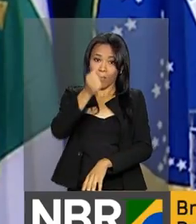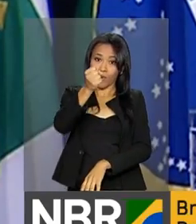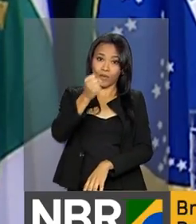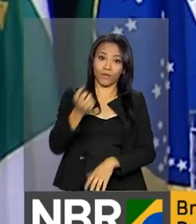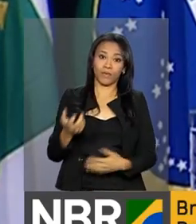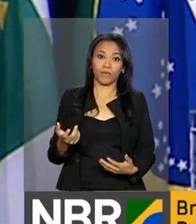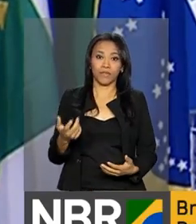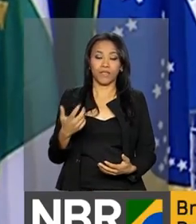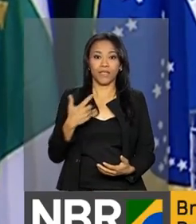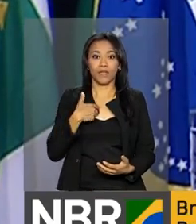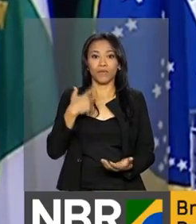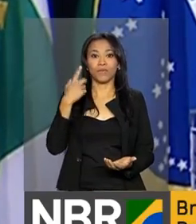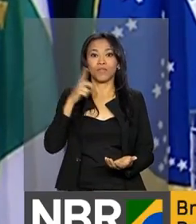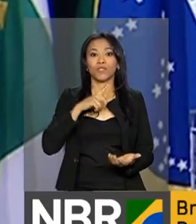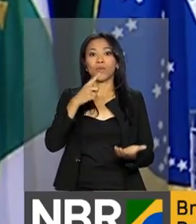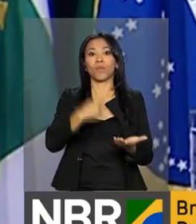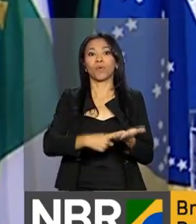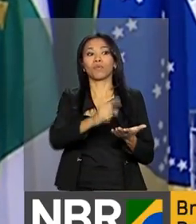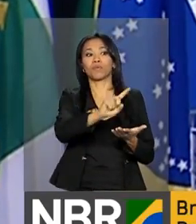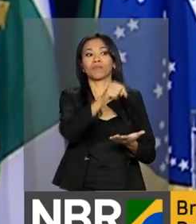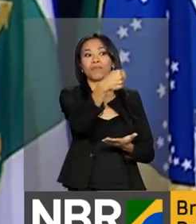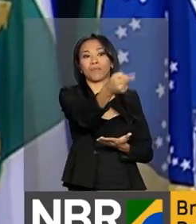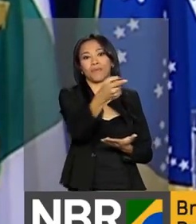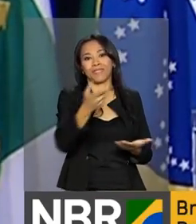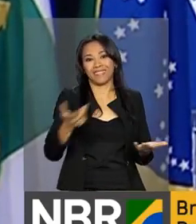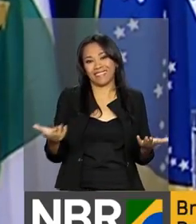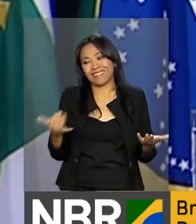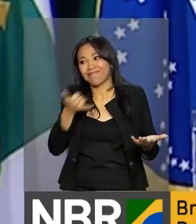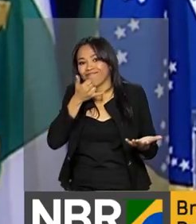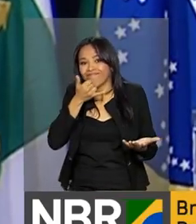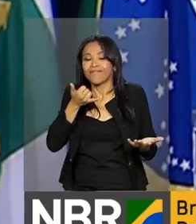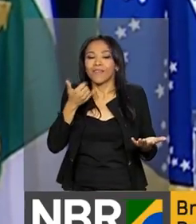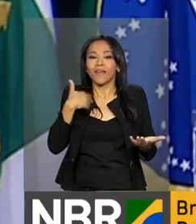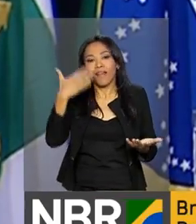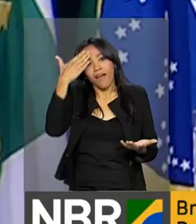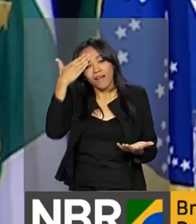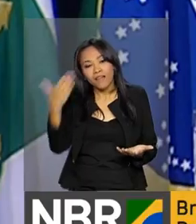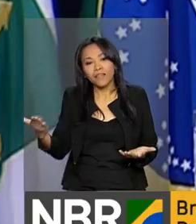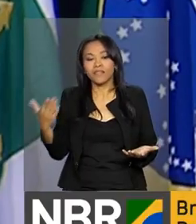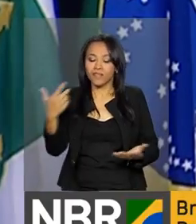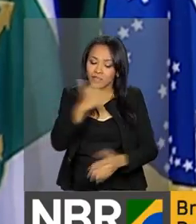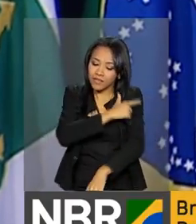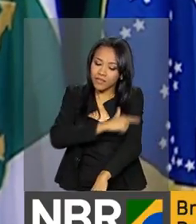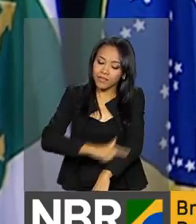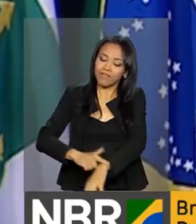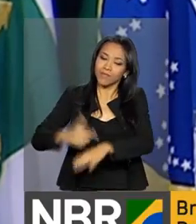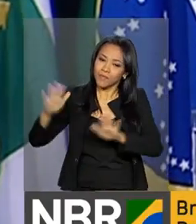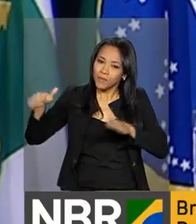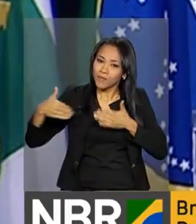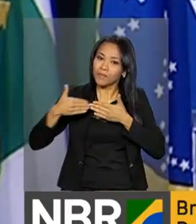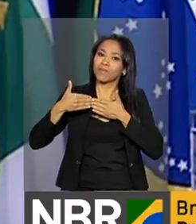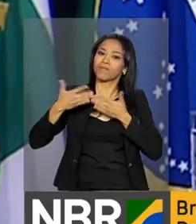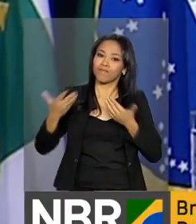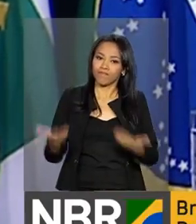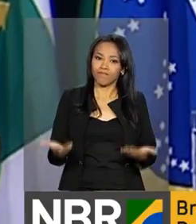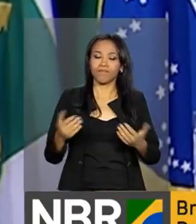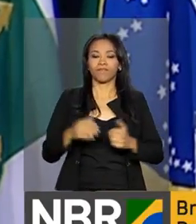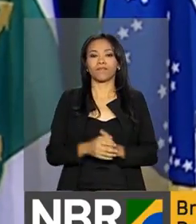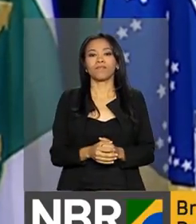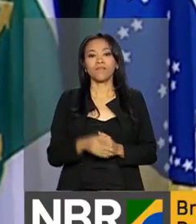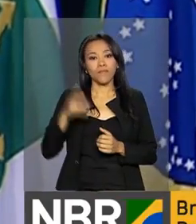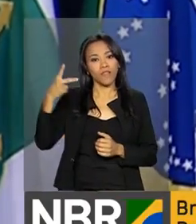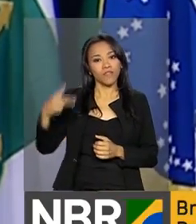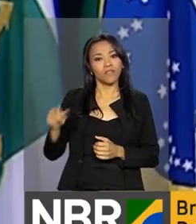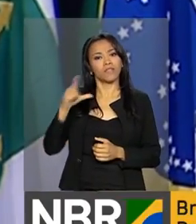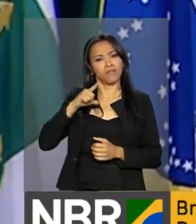vista um compromisso que logo mais adiante o tenente não quero agradecer também essa delicadeza pessoal institucional que